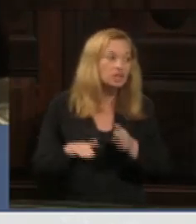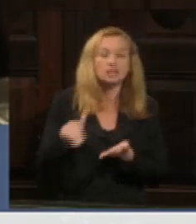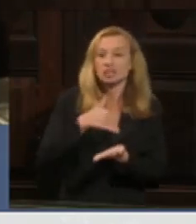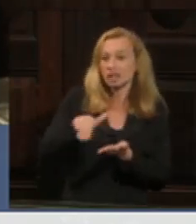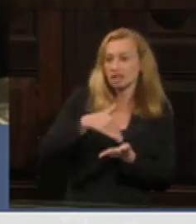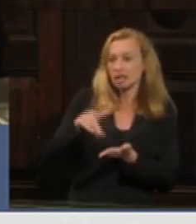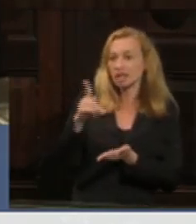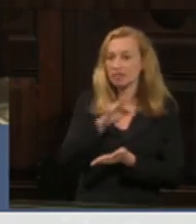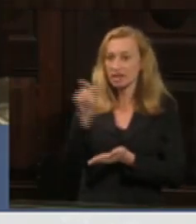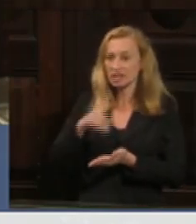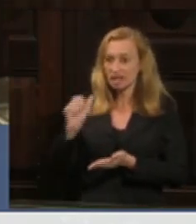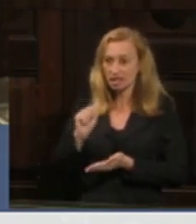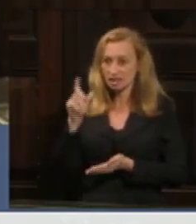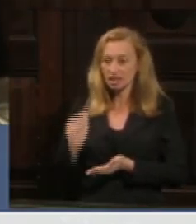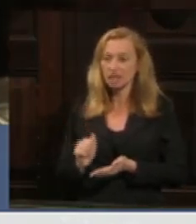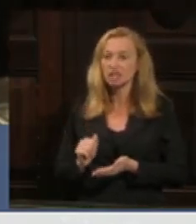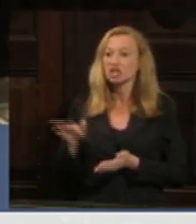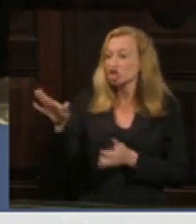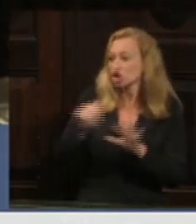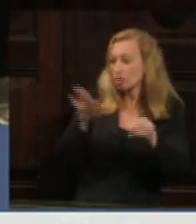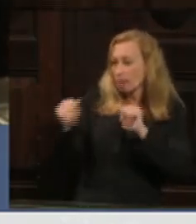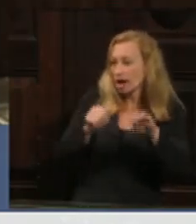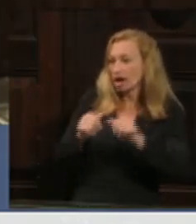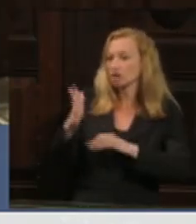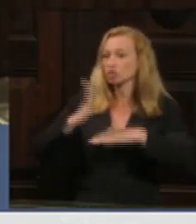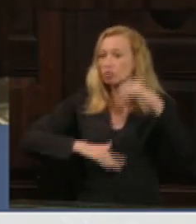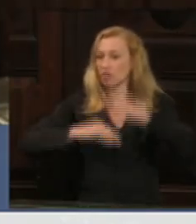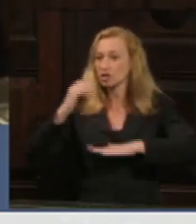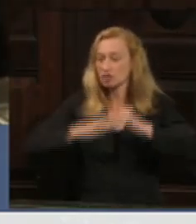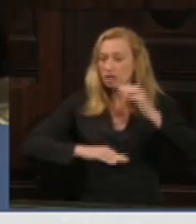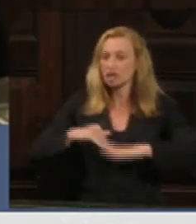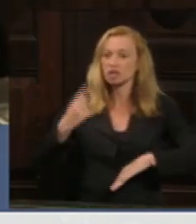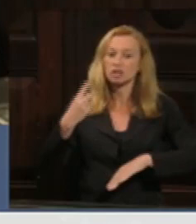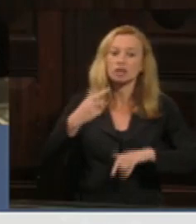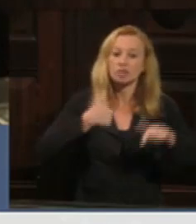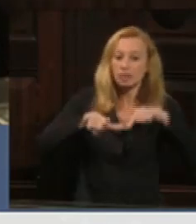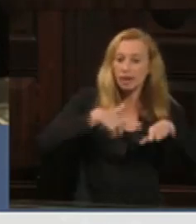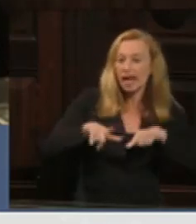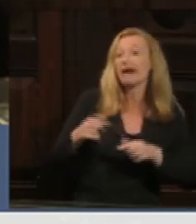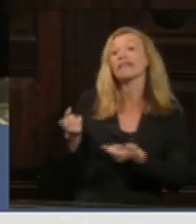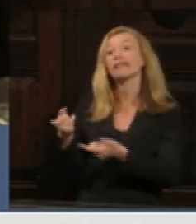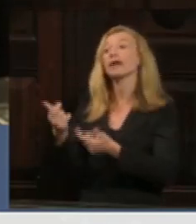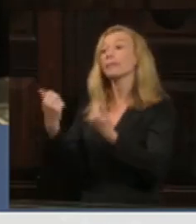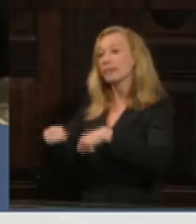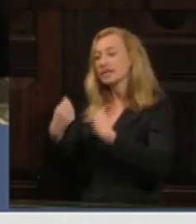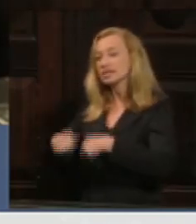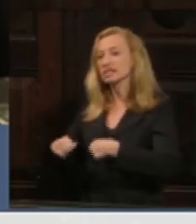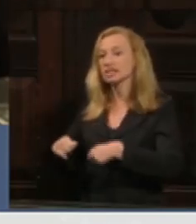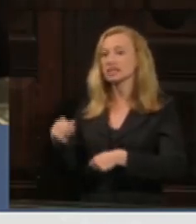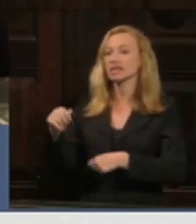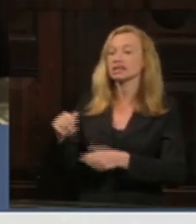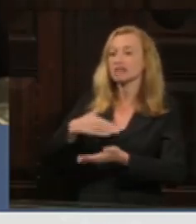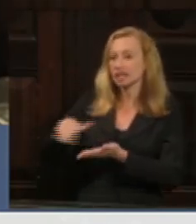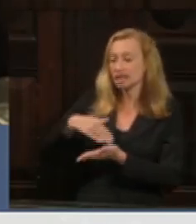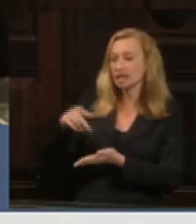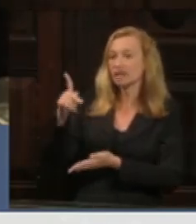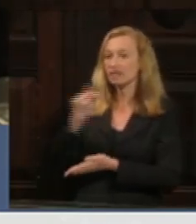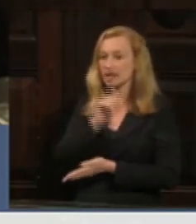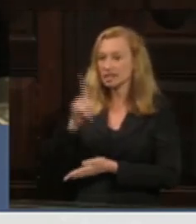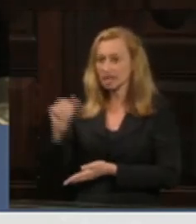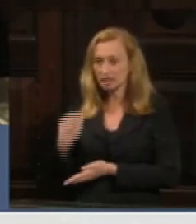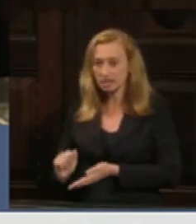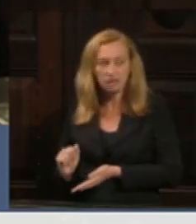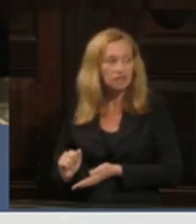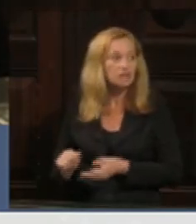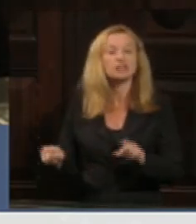Fazenda. Chamar os concursados depende da autorização da Secretaria de Fazenda. Os aluguéis de escolas, que podem ser uma